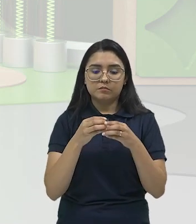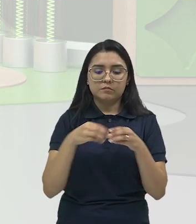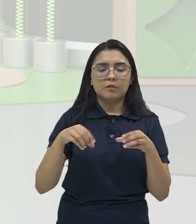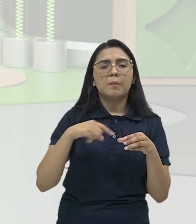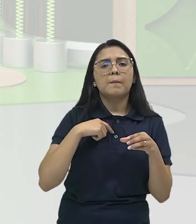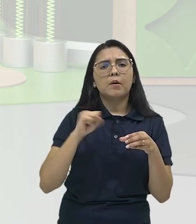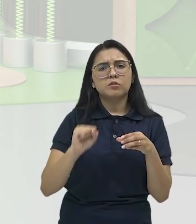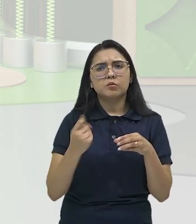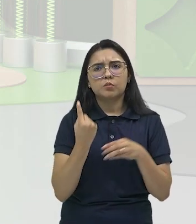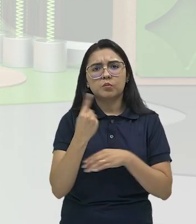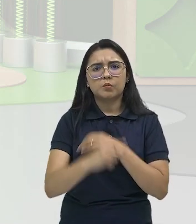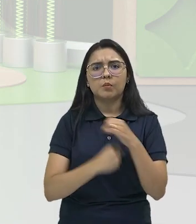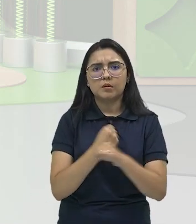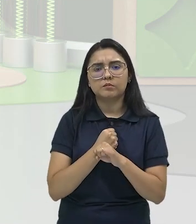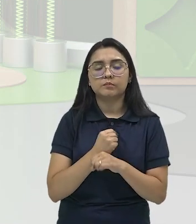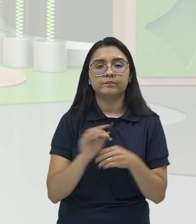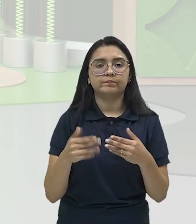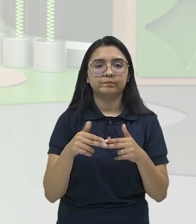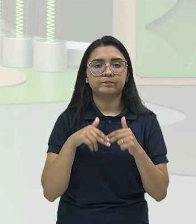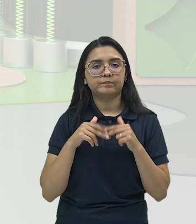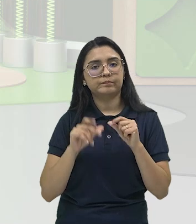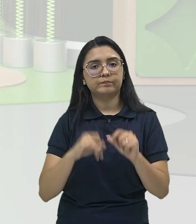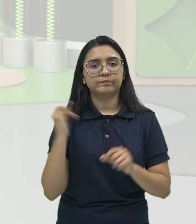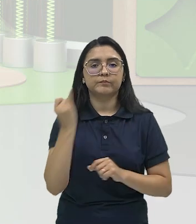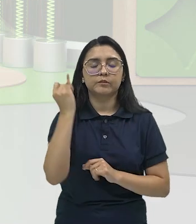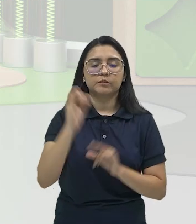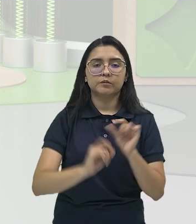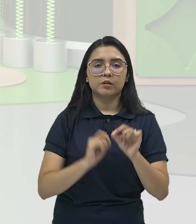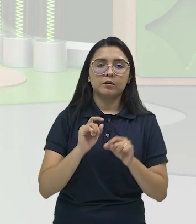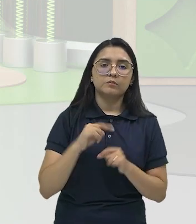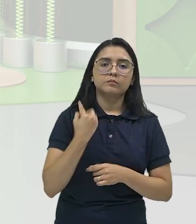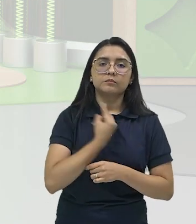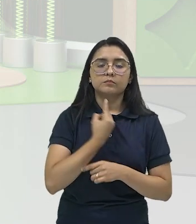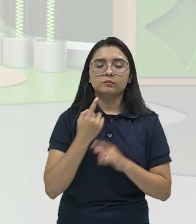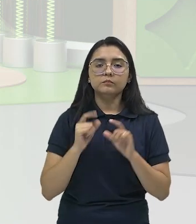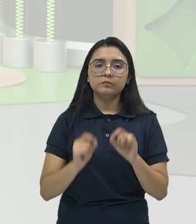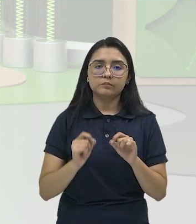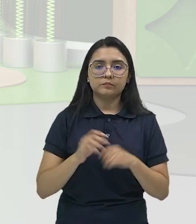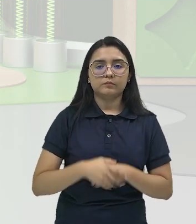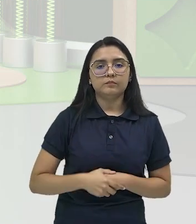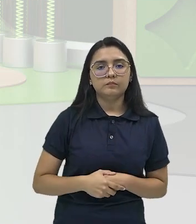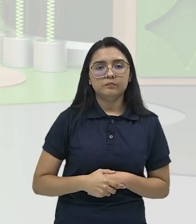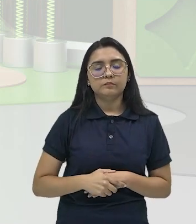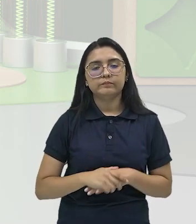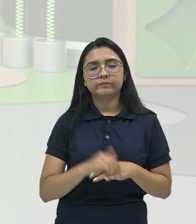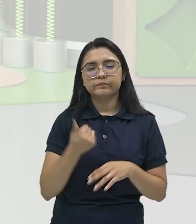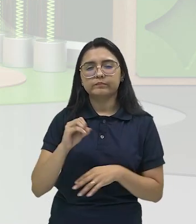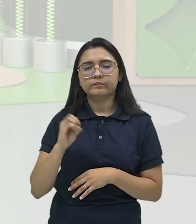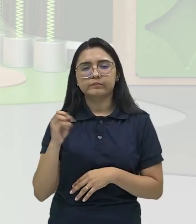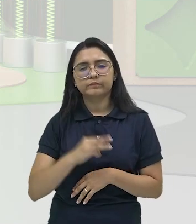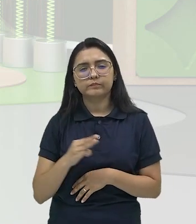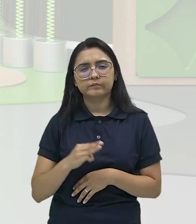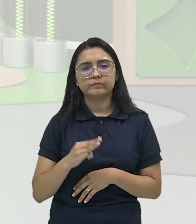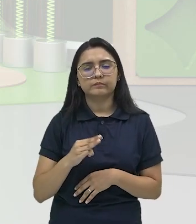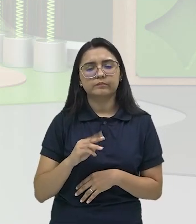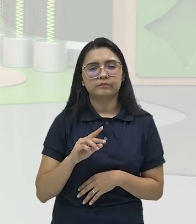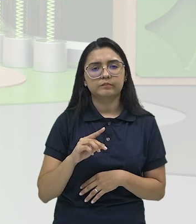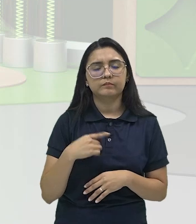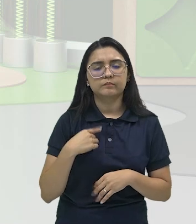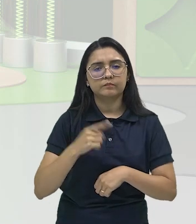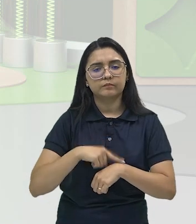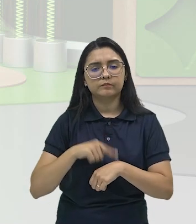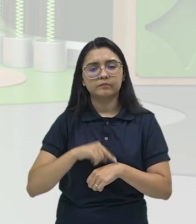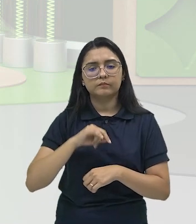durar até 1 ano. Então é por isso tão importante que a gente veja, né, tire ali 10 minutinhos do nosso